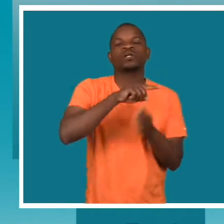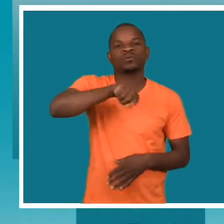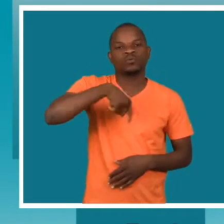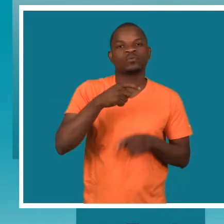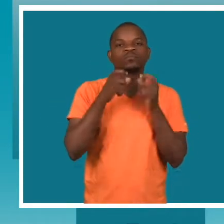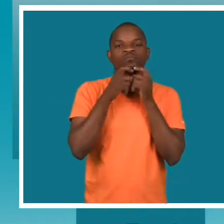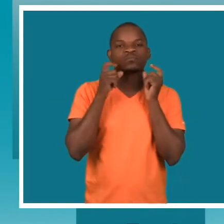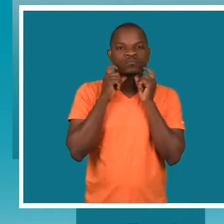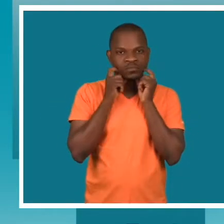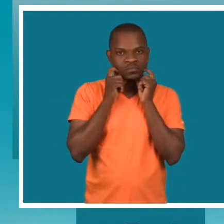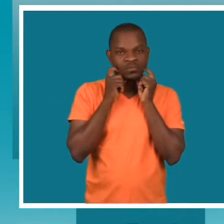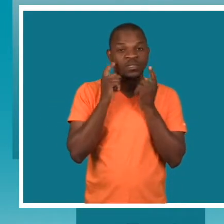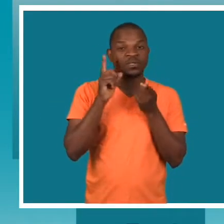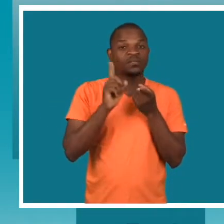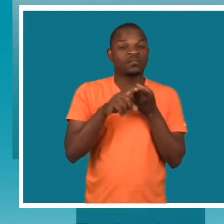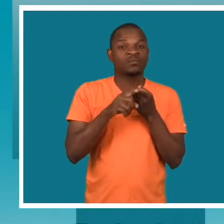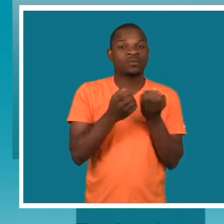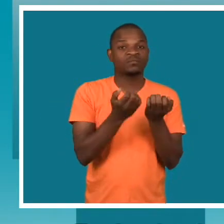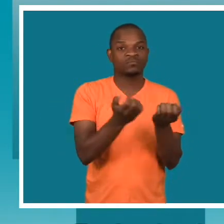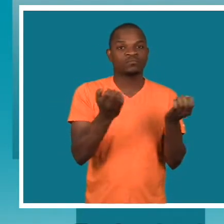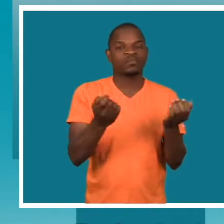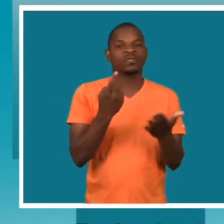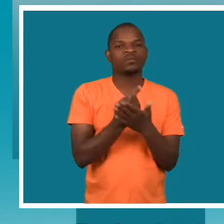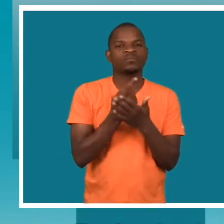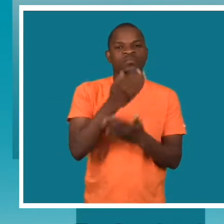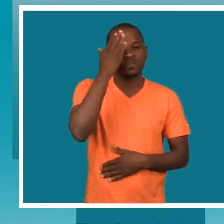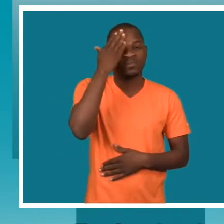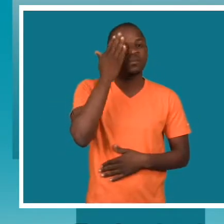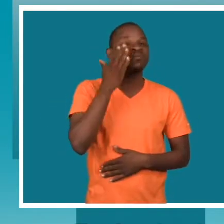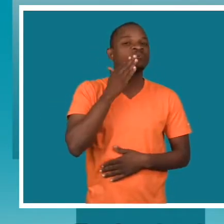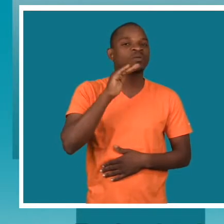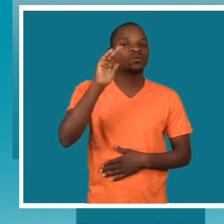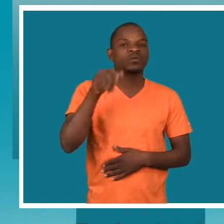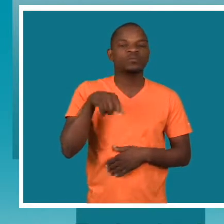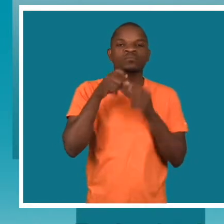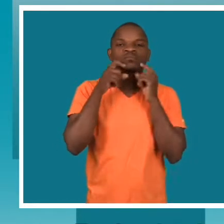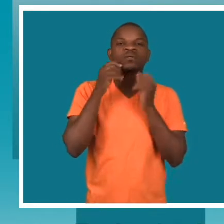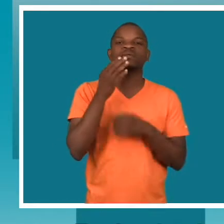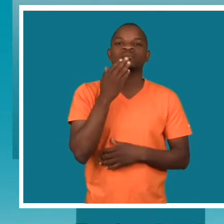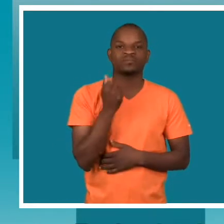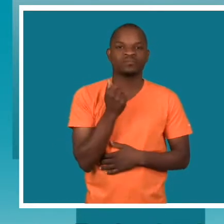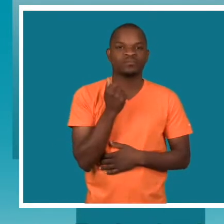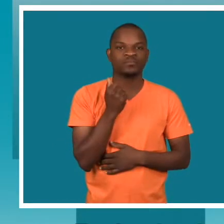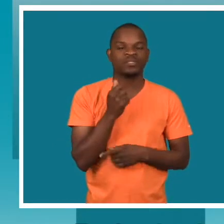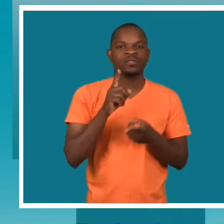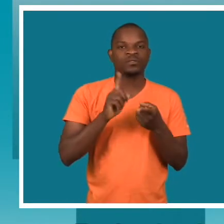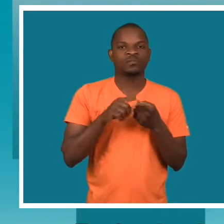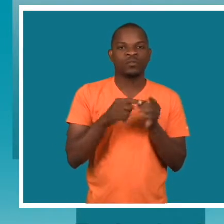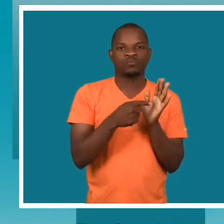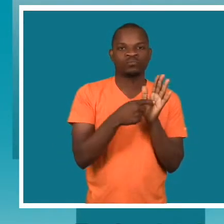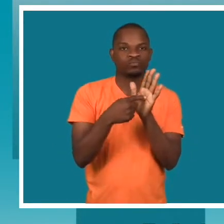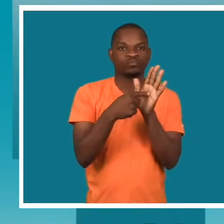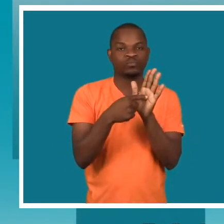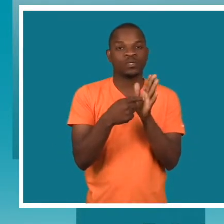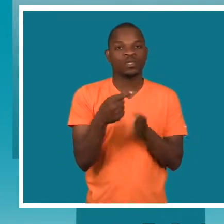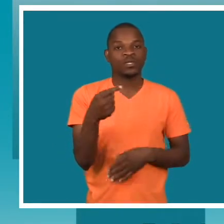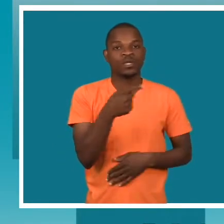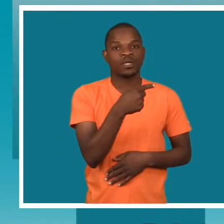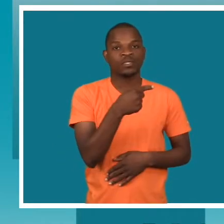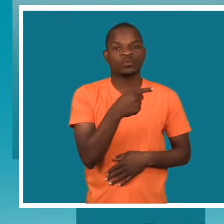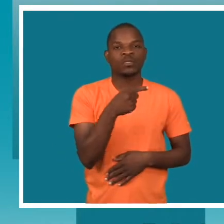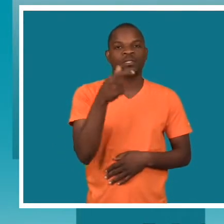os nossos jogadores são tão bons quanto os de fora. E acima de tudo, os miúdos têm que conhecer aqueles que são os melhores jogadores do Moçambique da atualidade. Então,